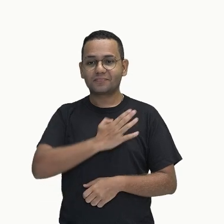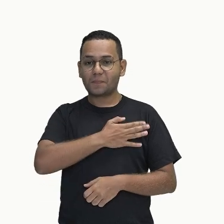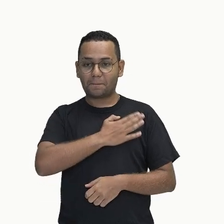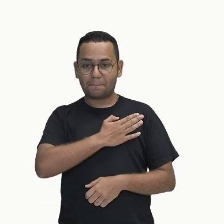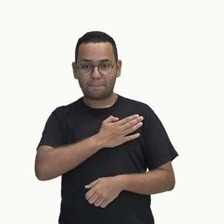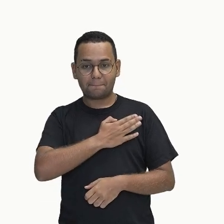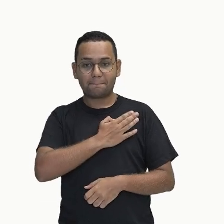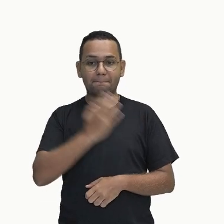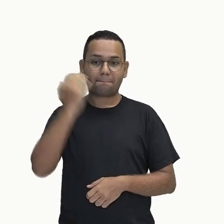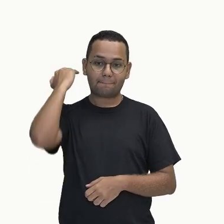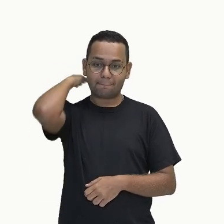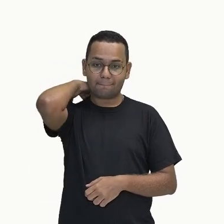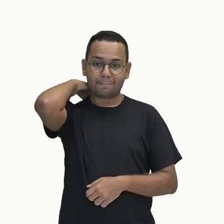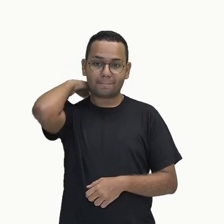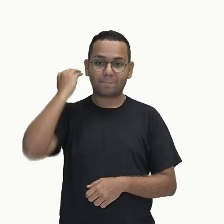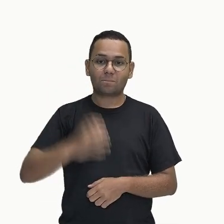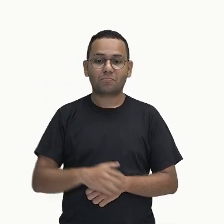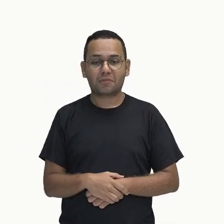pulmão